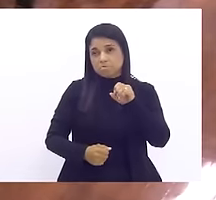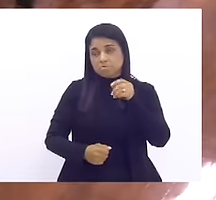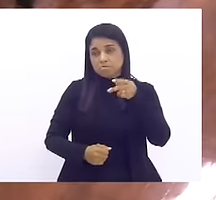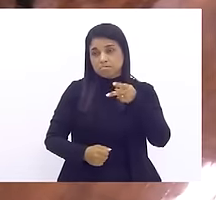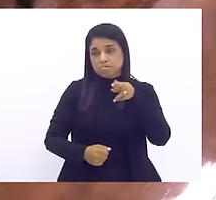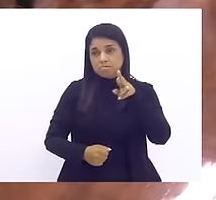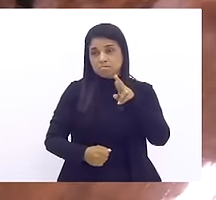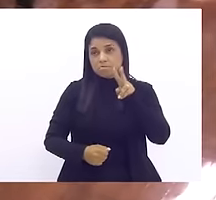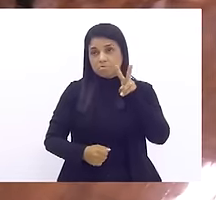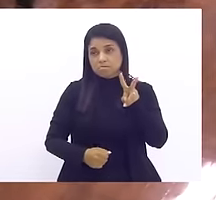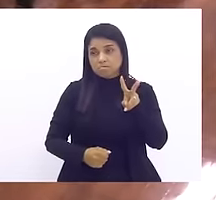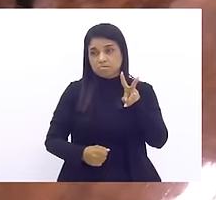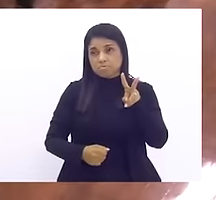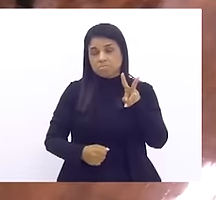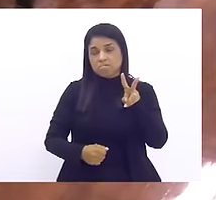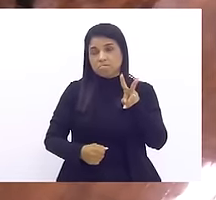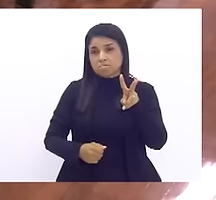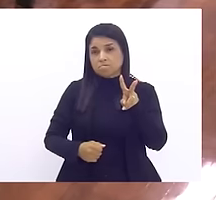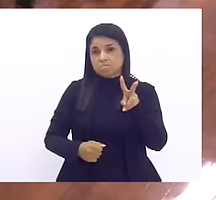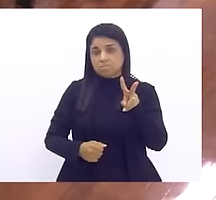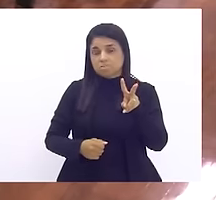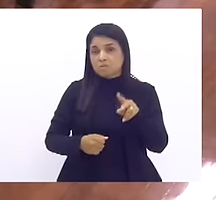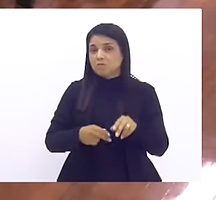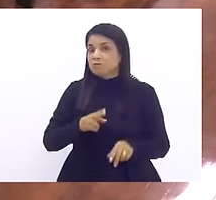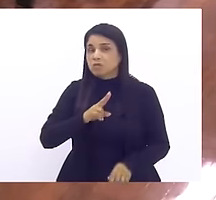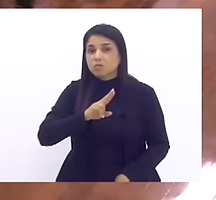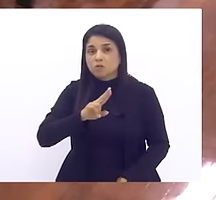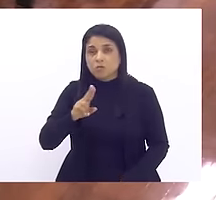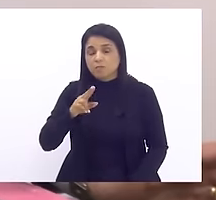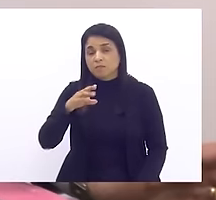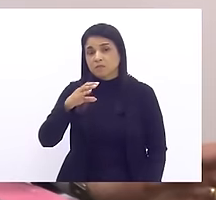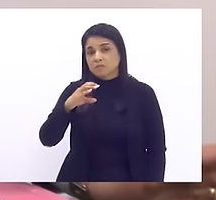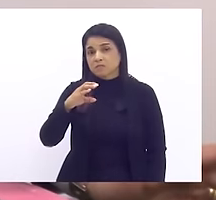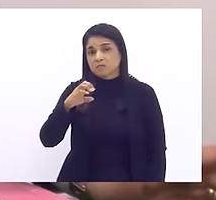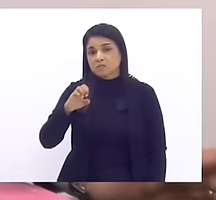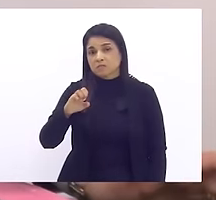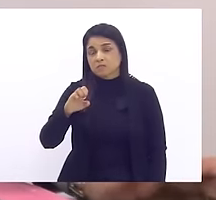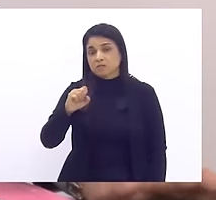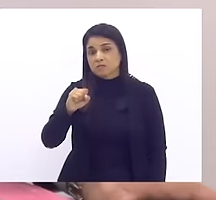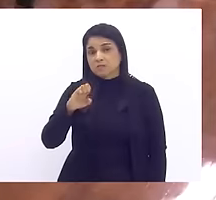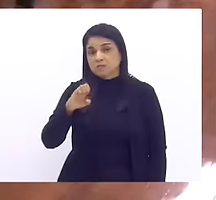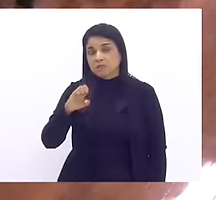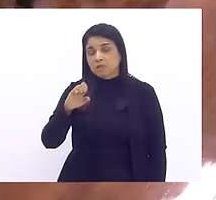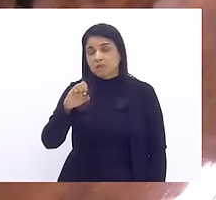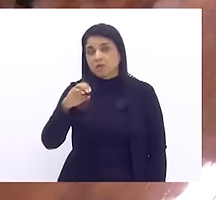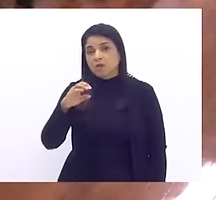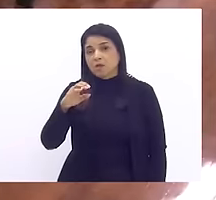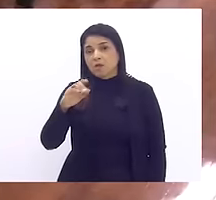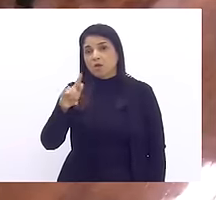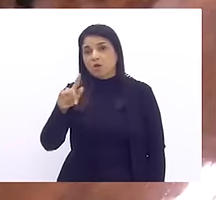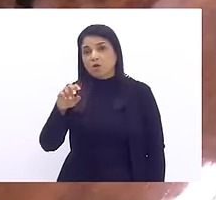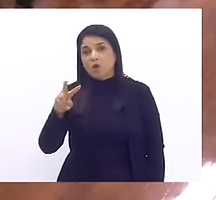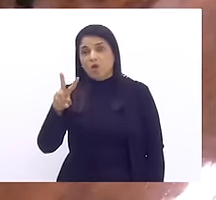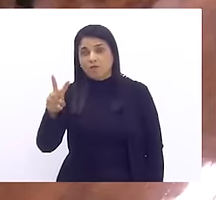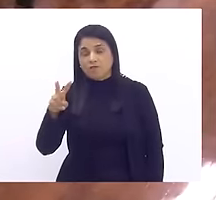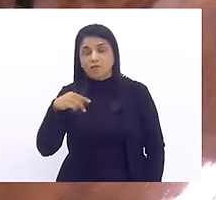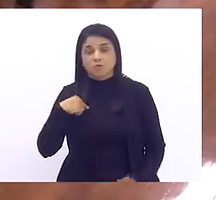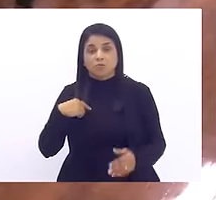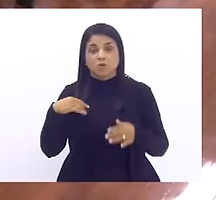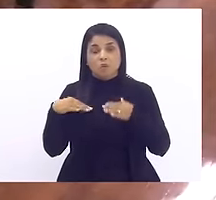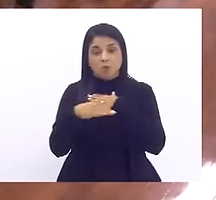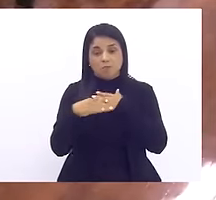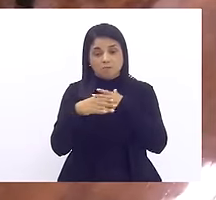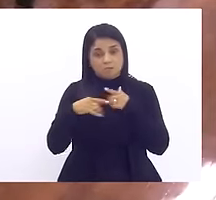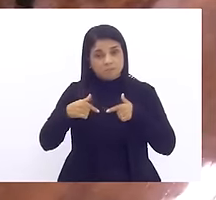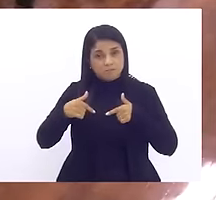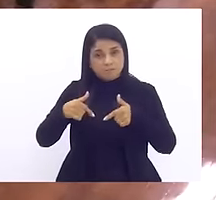responder em nome da segov eu não consigo responder não nós estamos falando de uma operação que aconteceu em Itatiaia